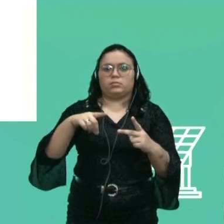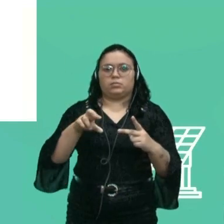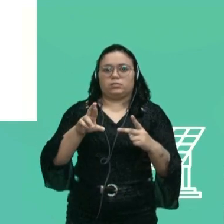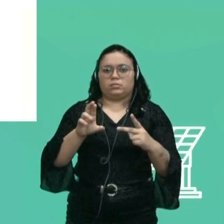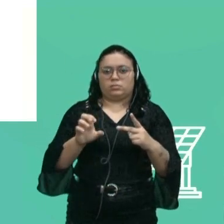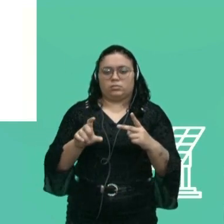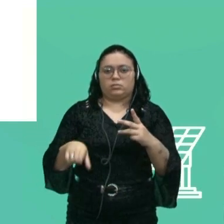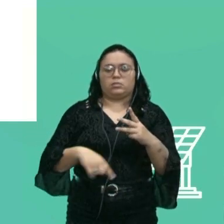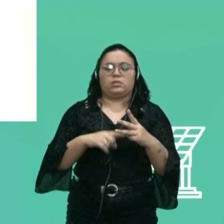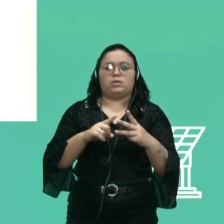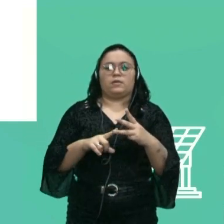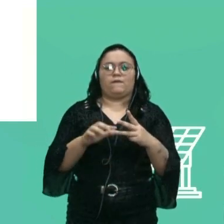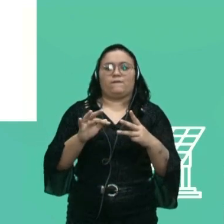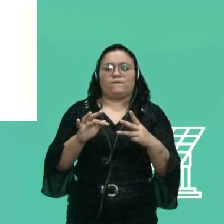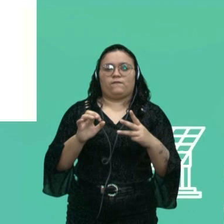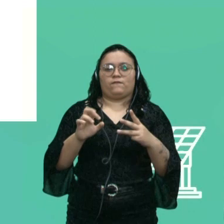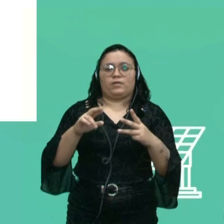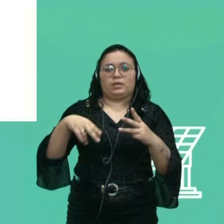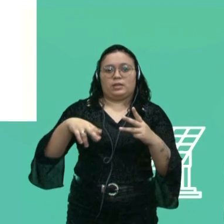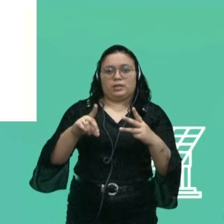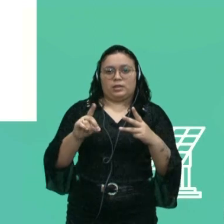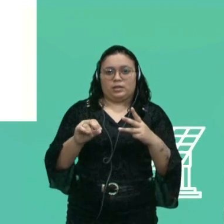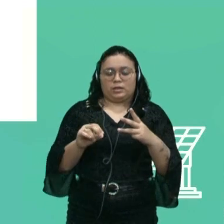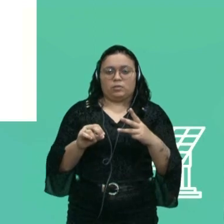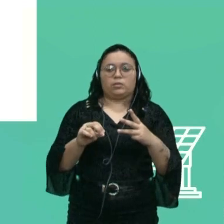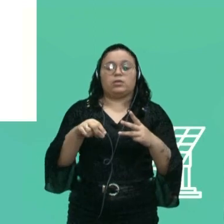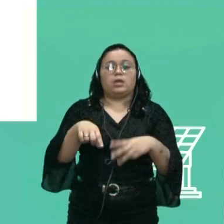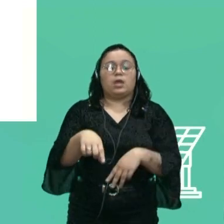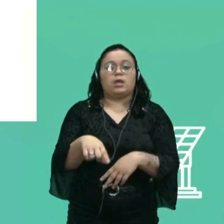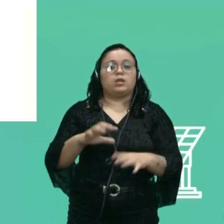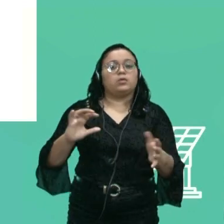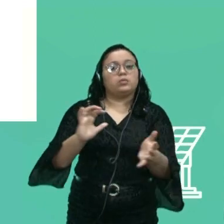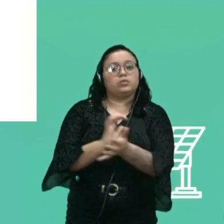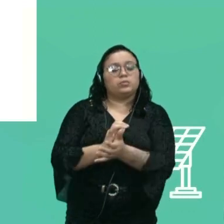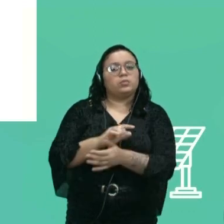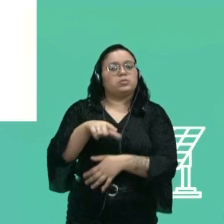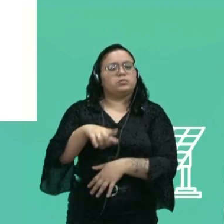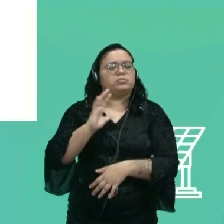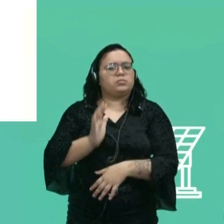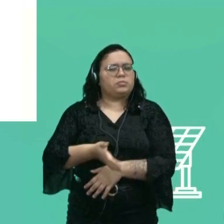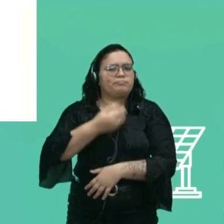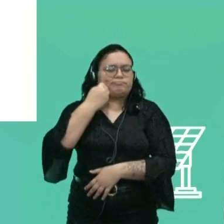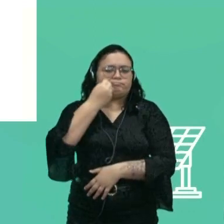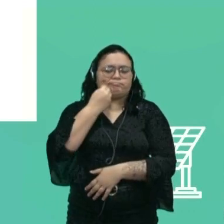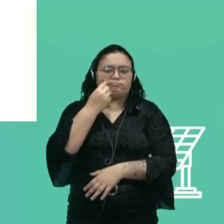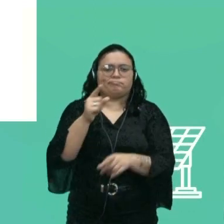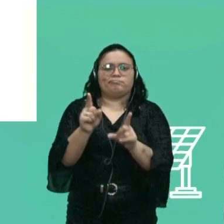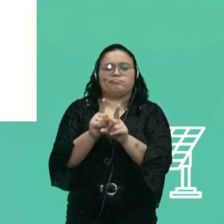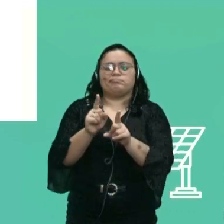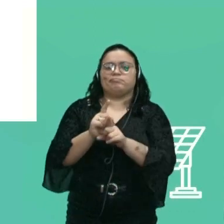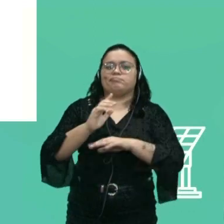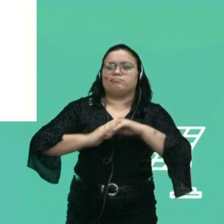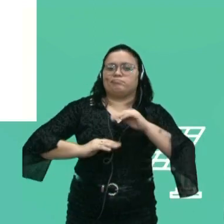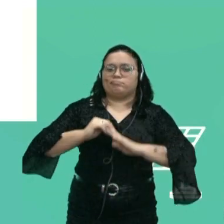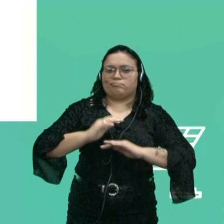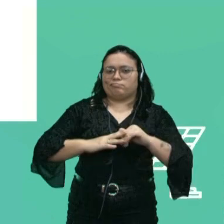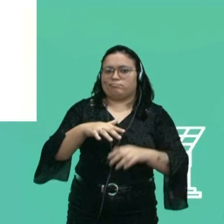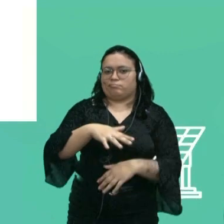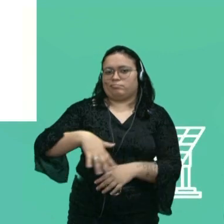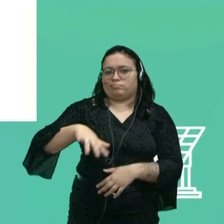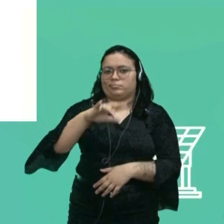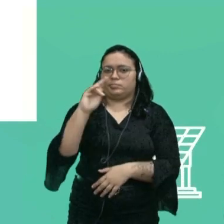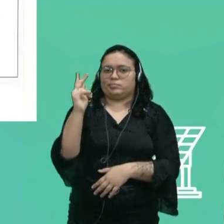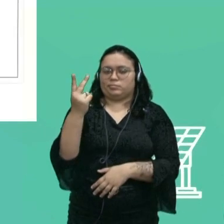Lobo. É um time com experiência e atuação destacada nas áreas de energia e hidrogênio.